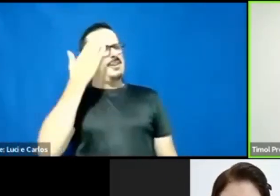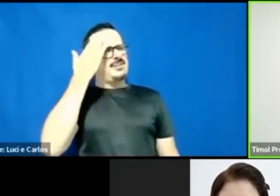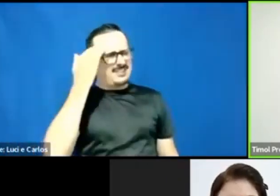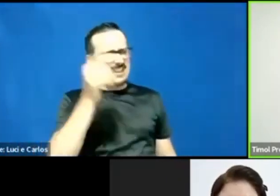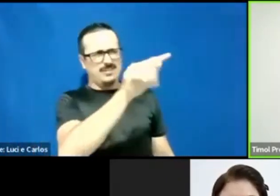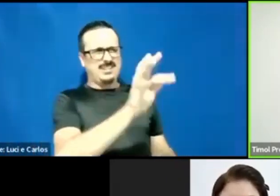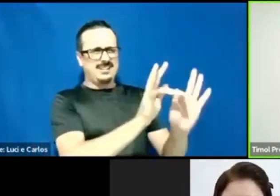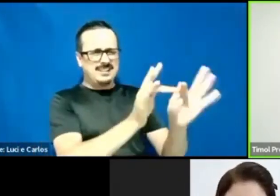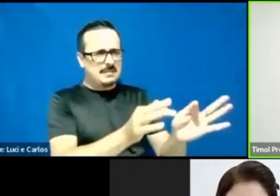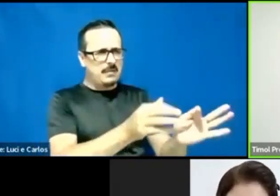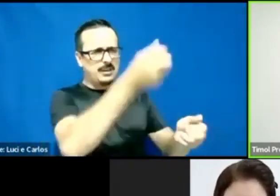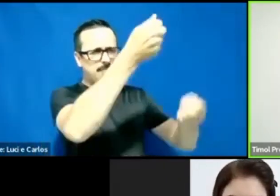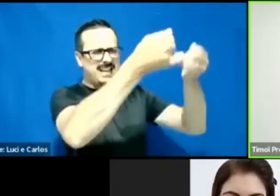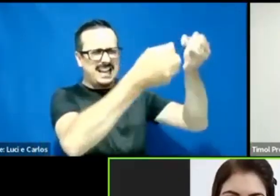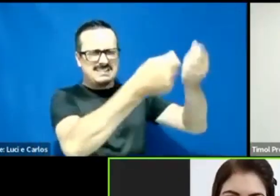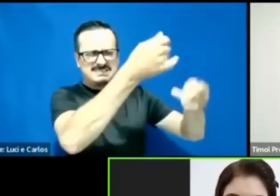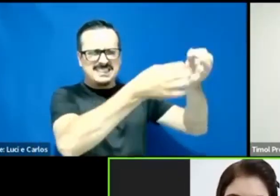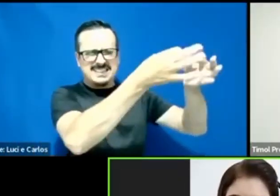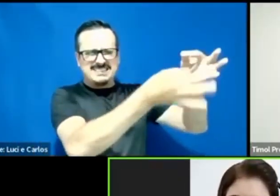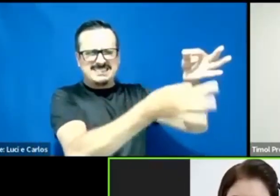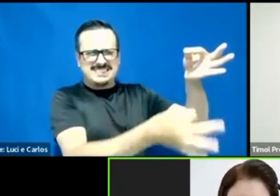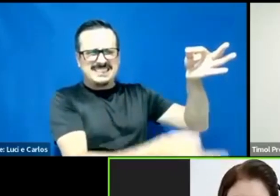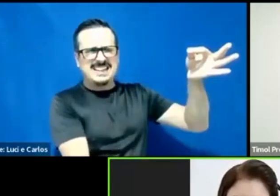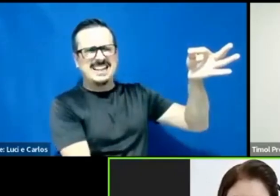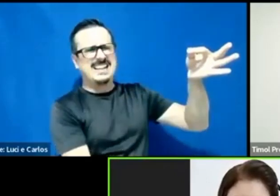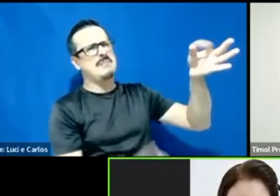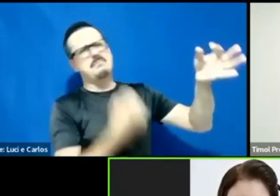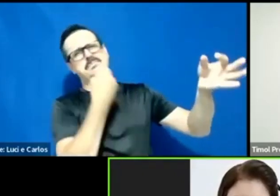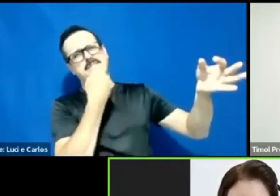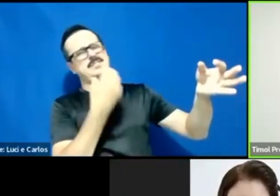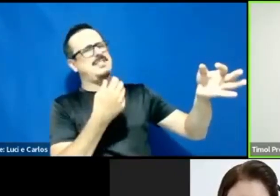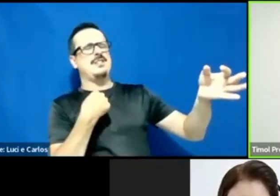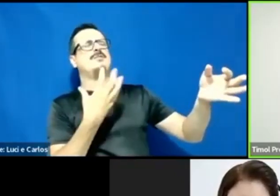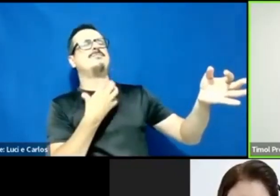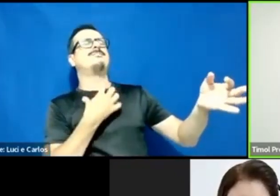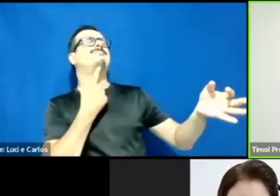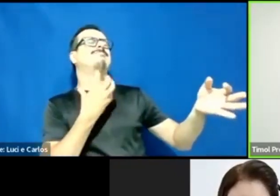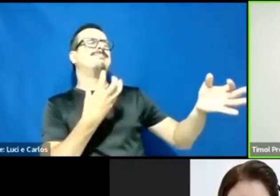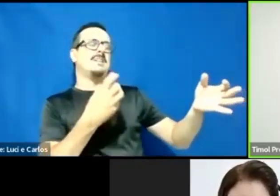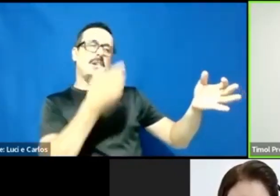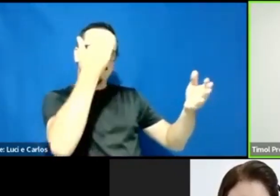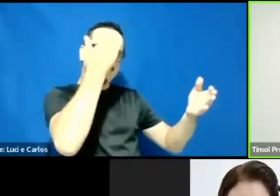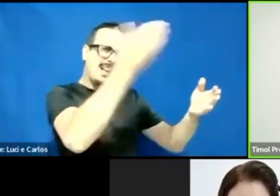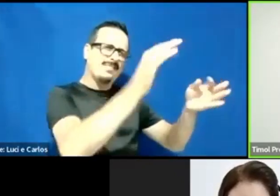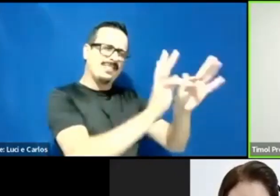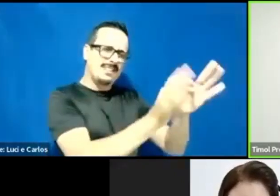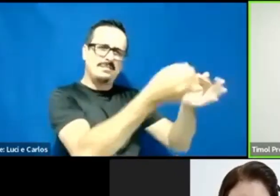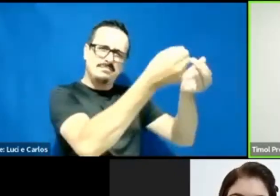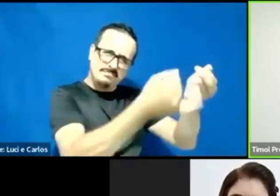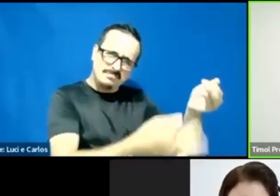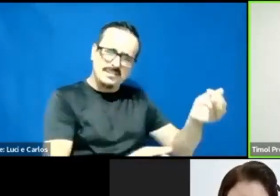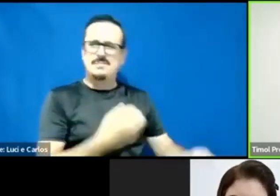levaria muito mais tempo, mas muito grato por compartilhar com todos nós os resultados que você obteve.